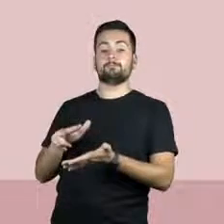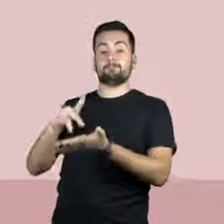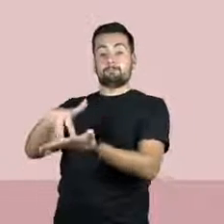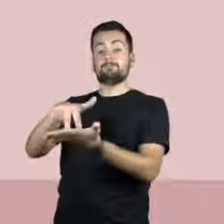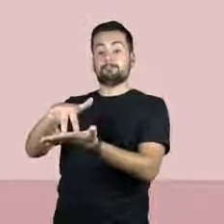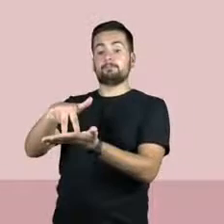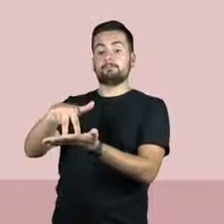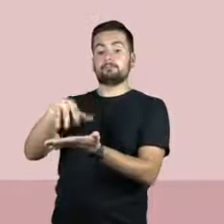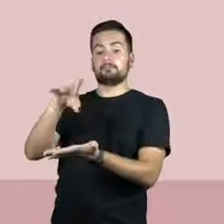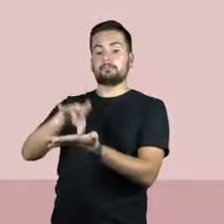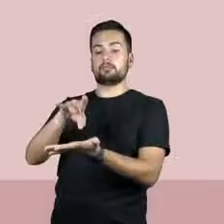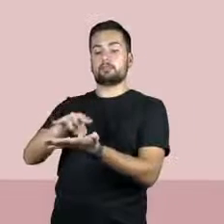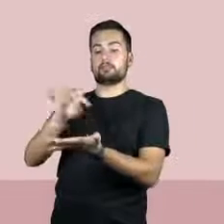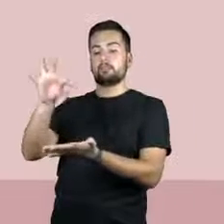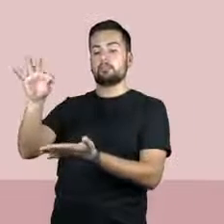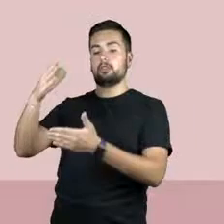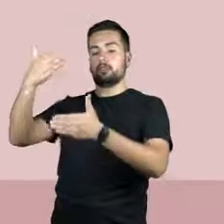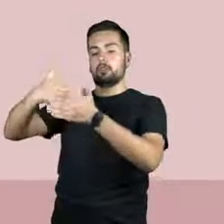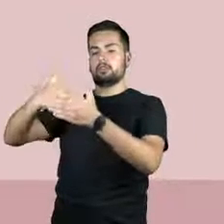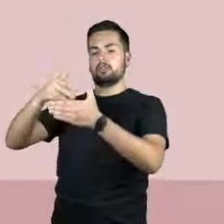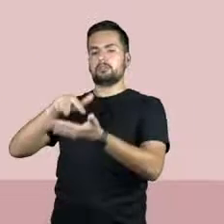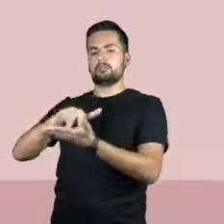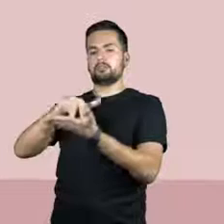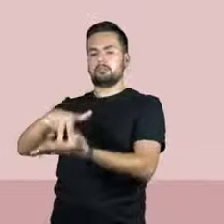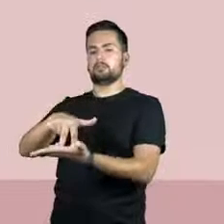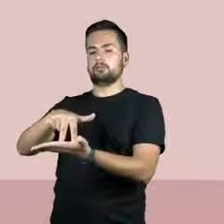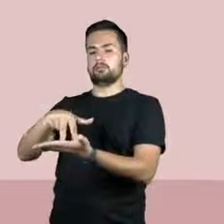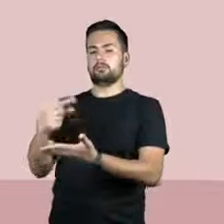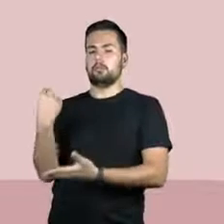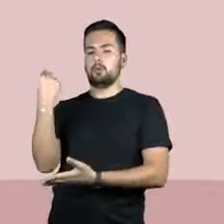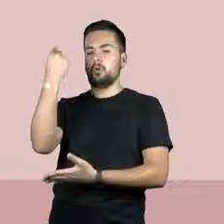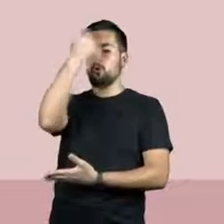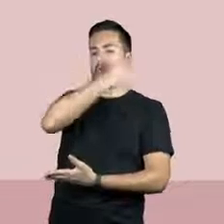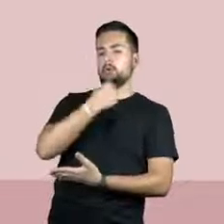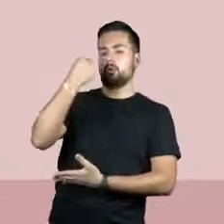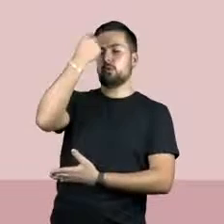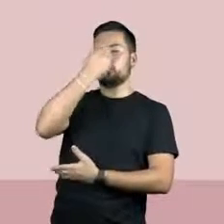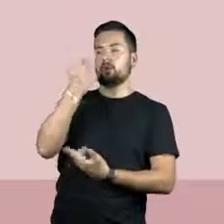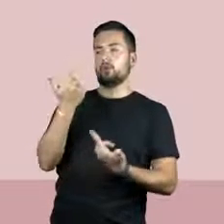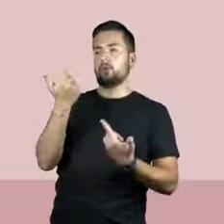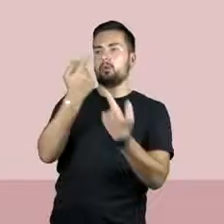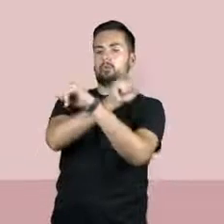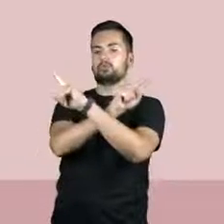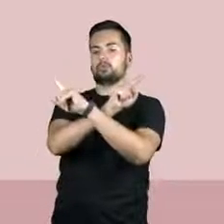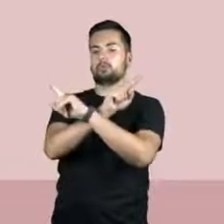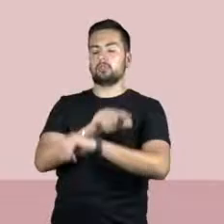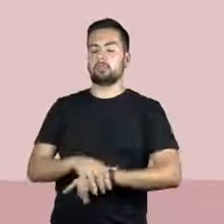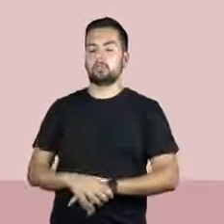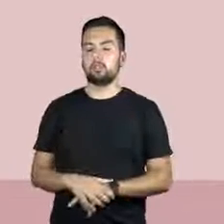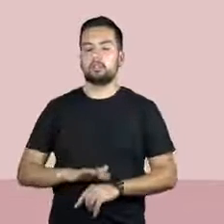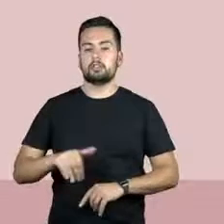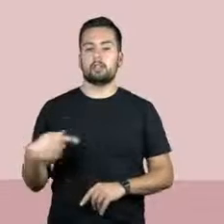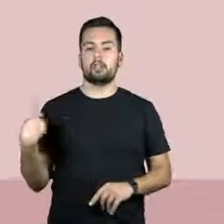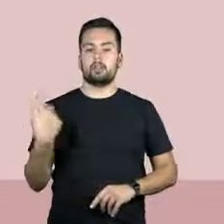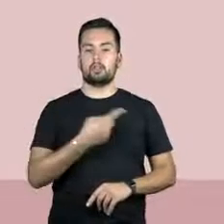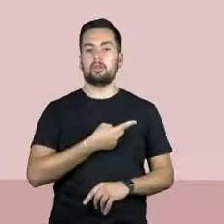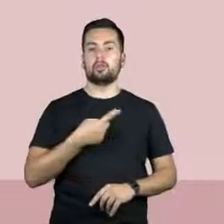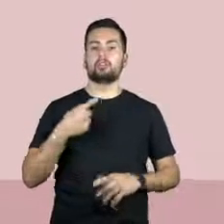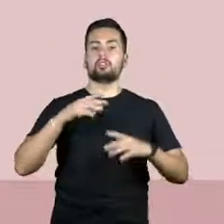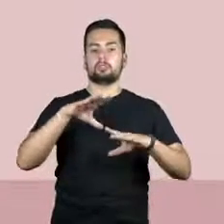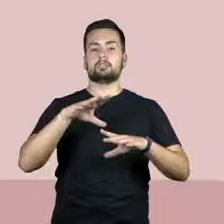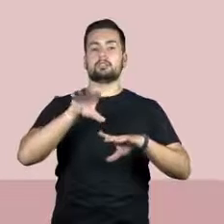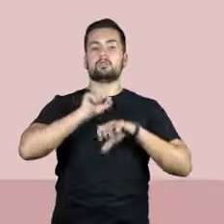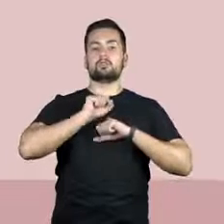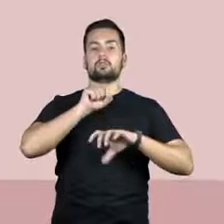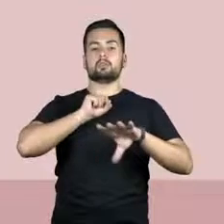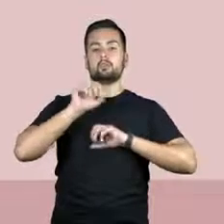estabilizar, na verdade, o talude, um sentido anti-horário. Né? Então, a gente vai ter esse conjunto de forças, né, que basicamente a gente